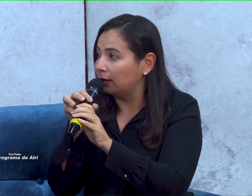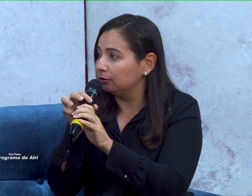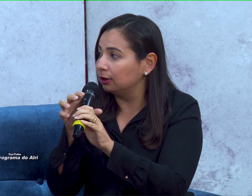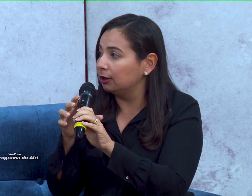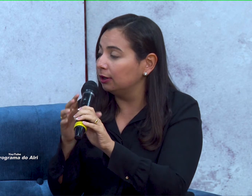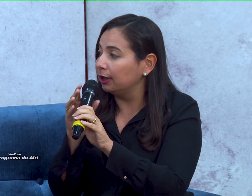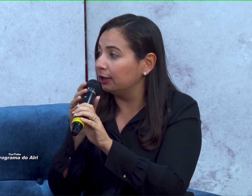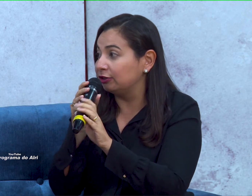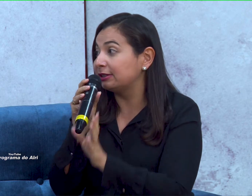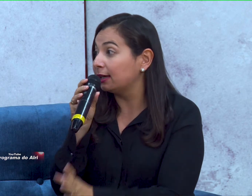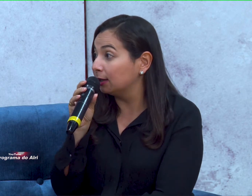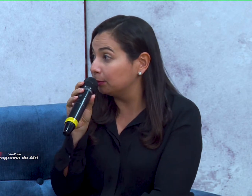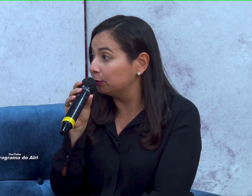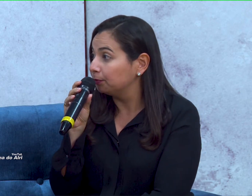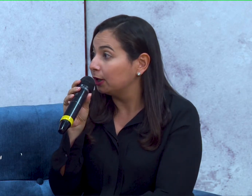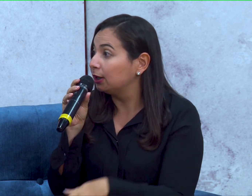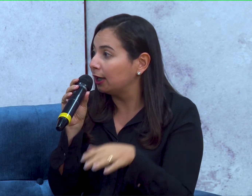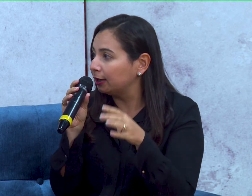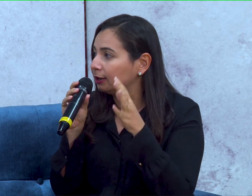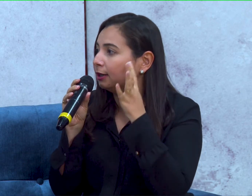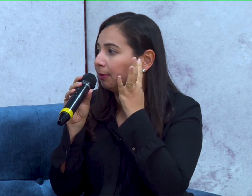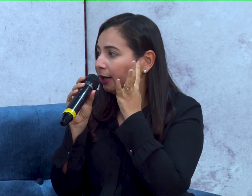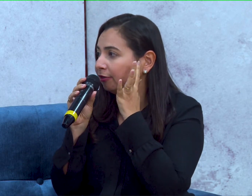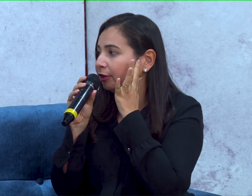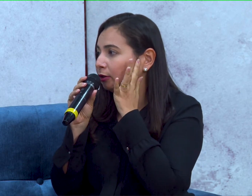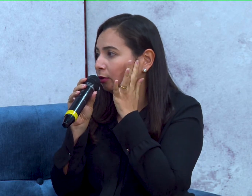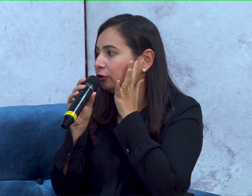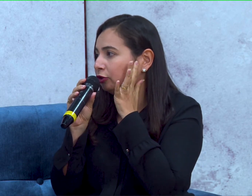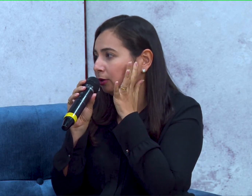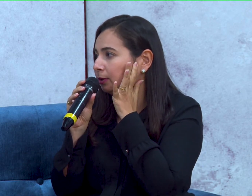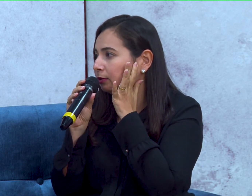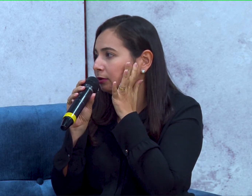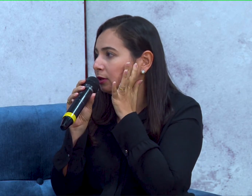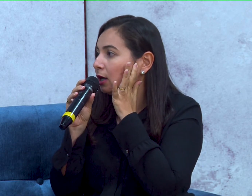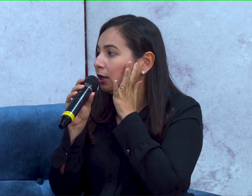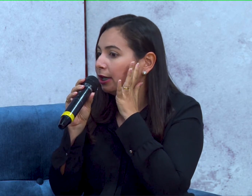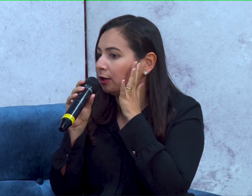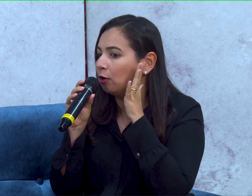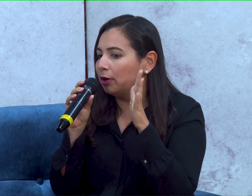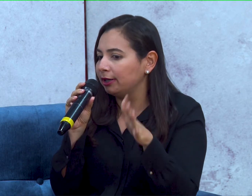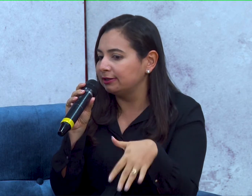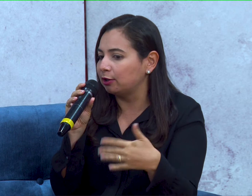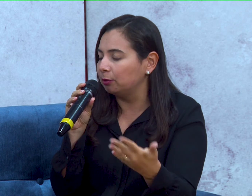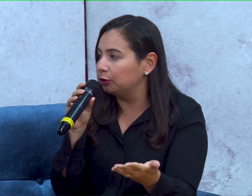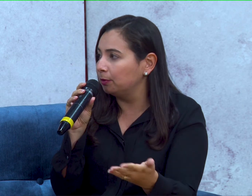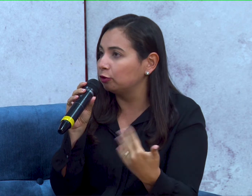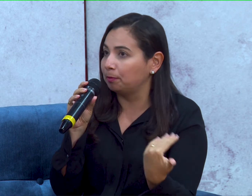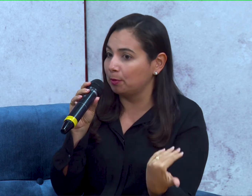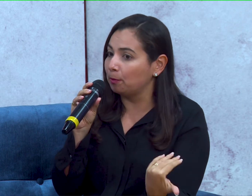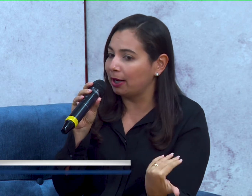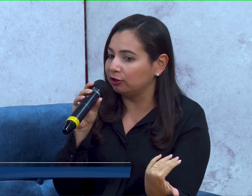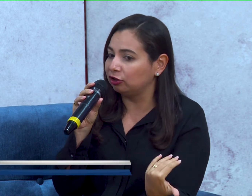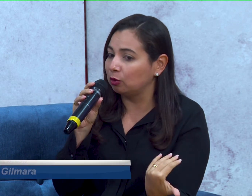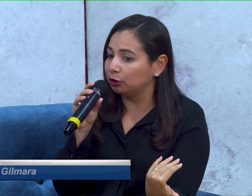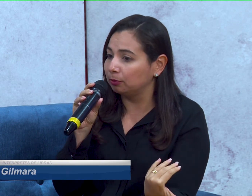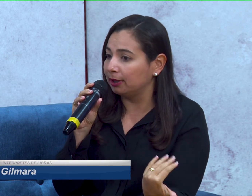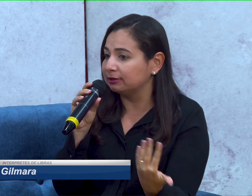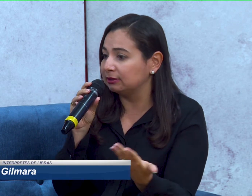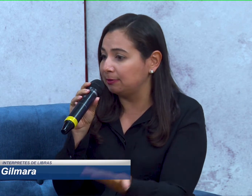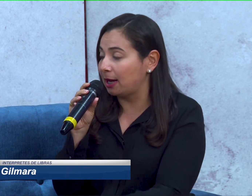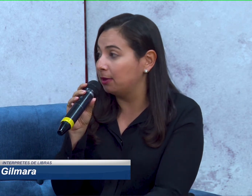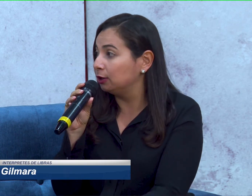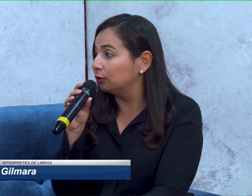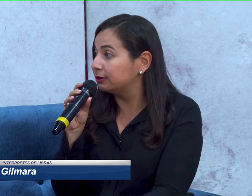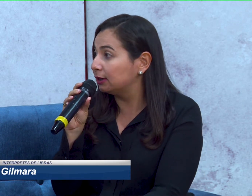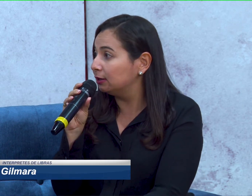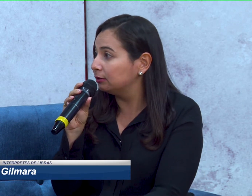muito alta De sarampo Que aí também afetou os tímpanos E como eles eram muito Meu pai tinha 8